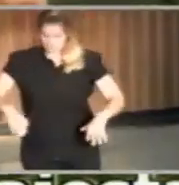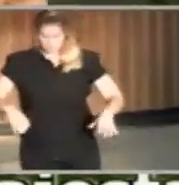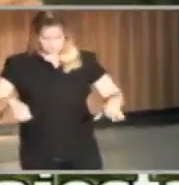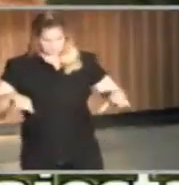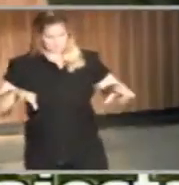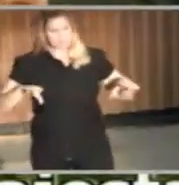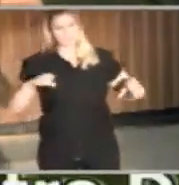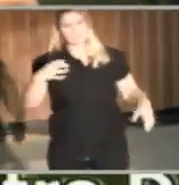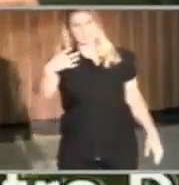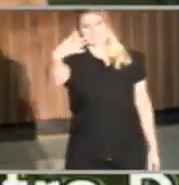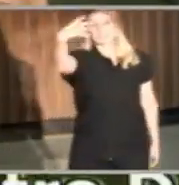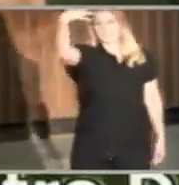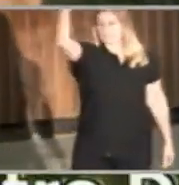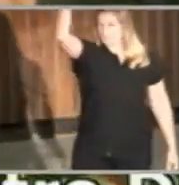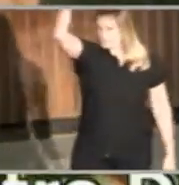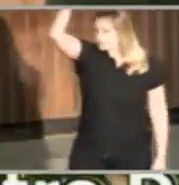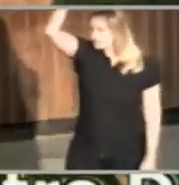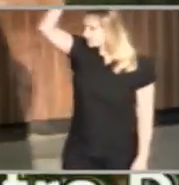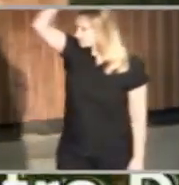suas vozes.